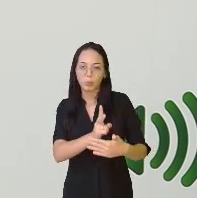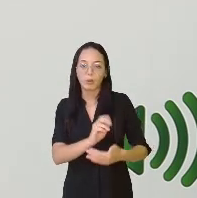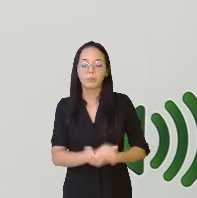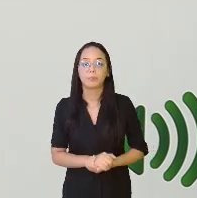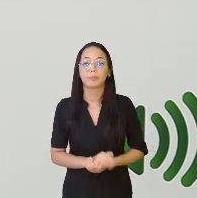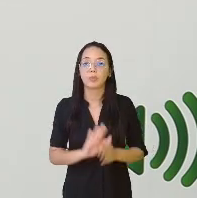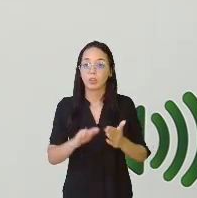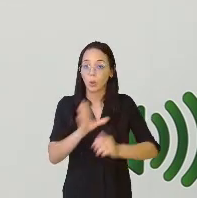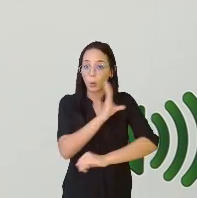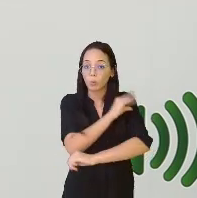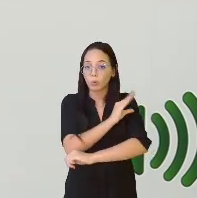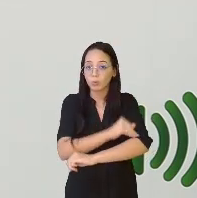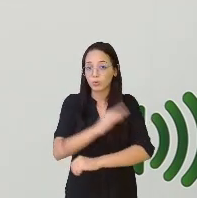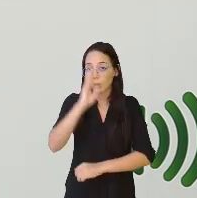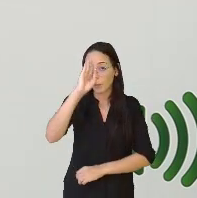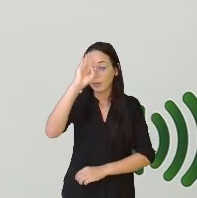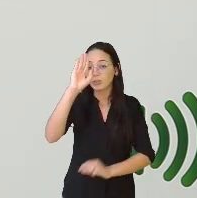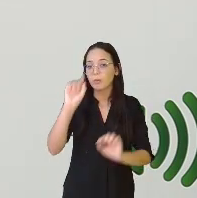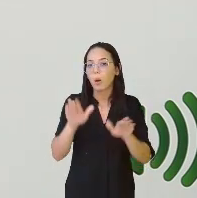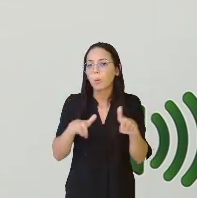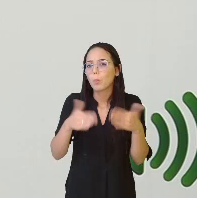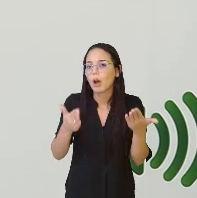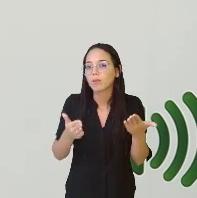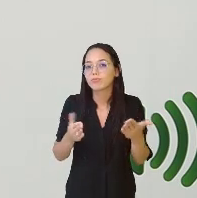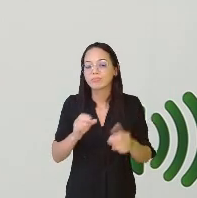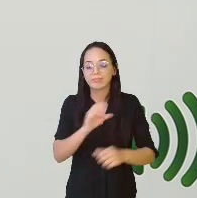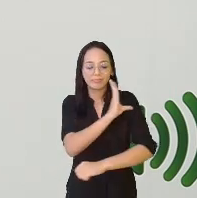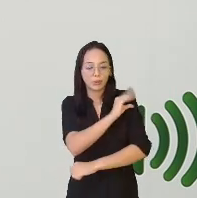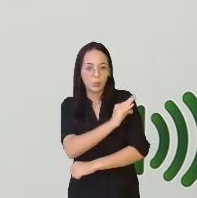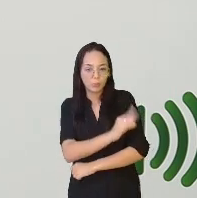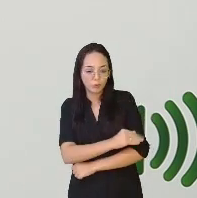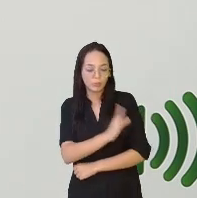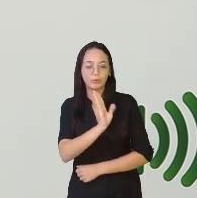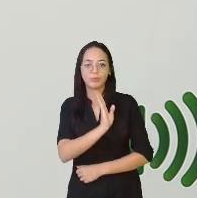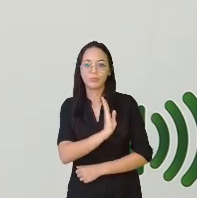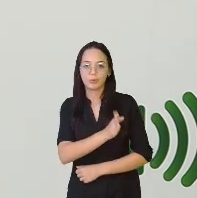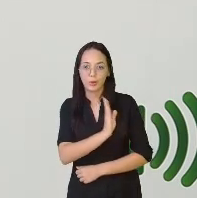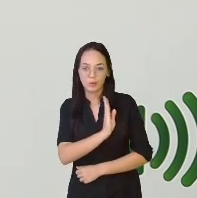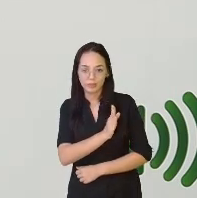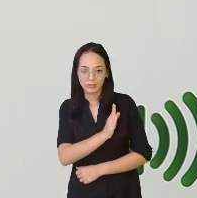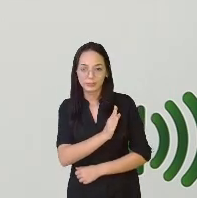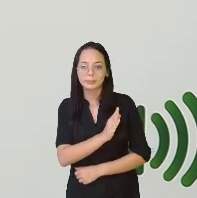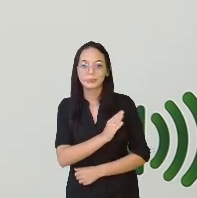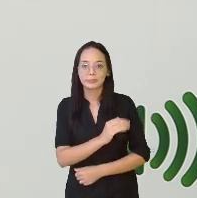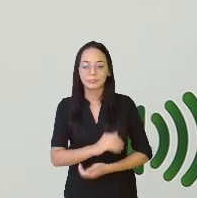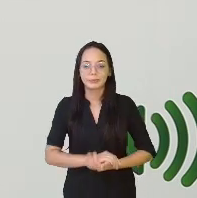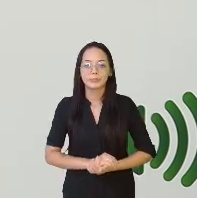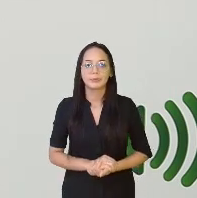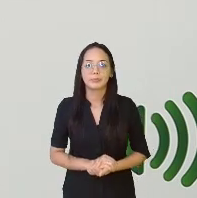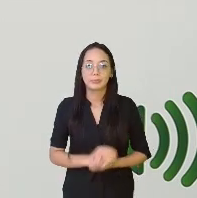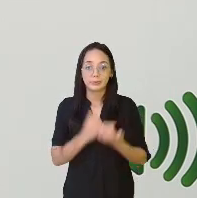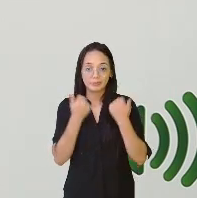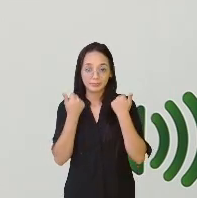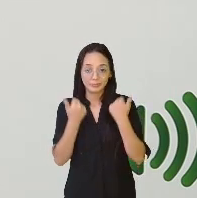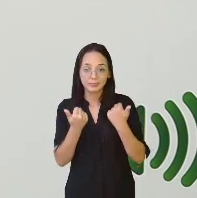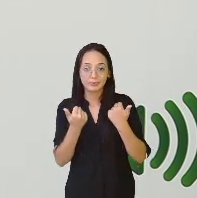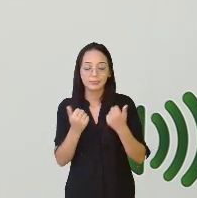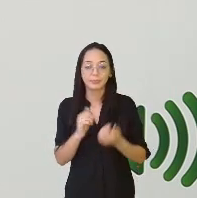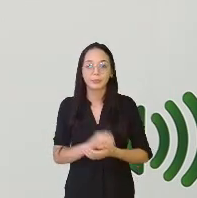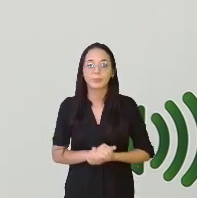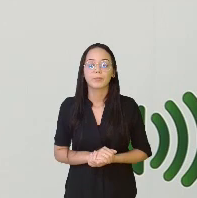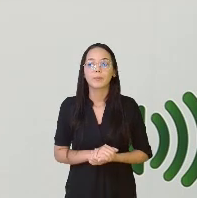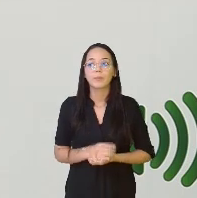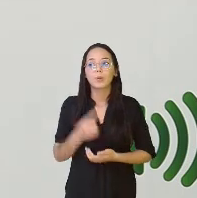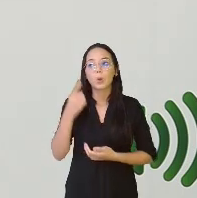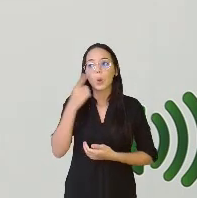músculo principal é o do coração, que é o músculo cardíaco, beleza? Aqui